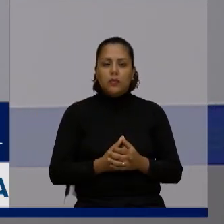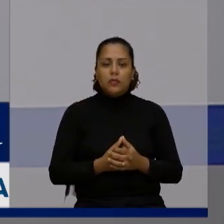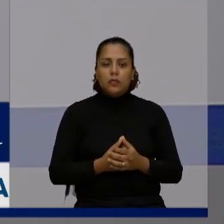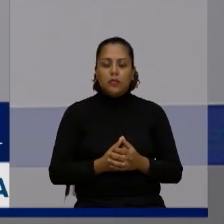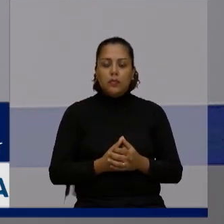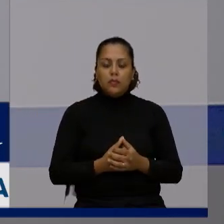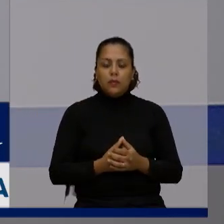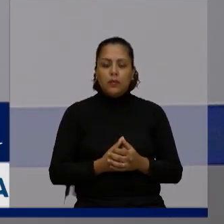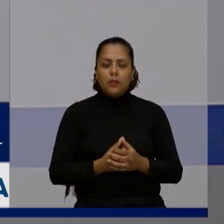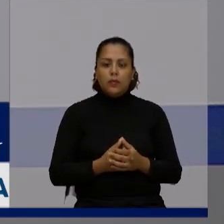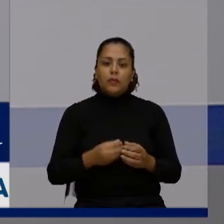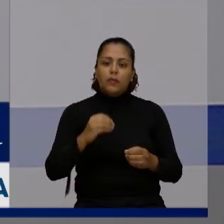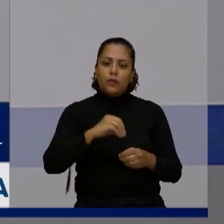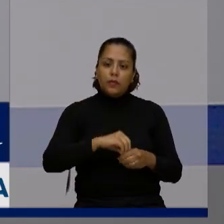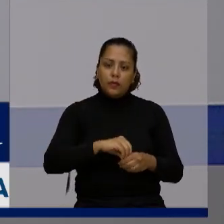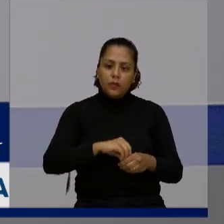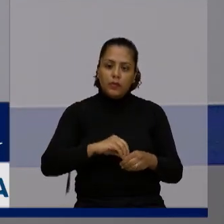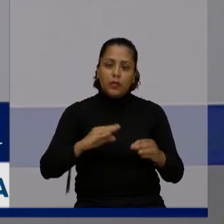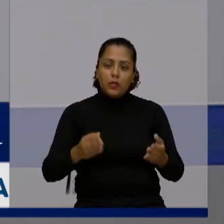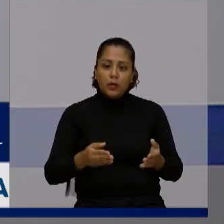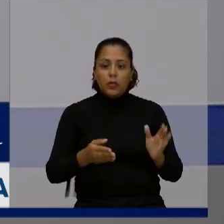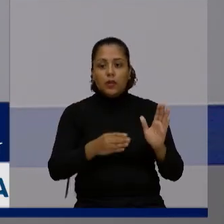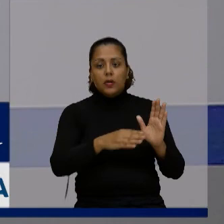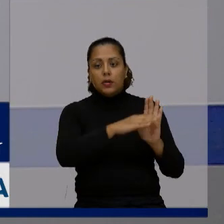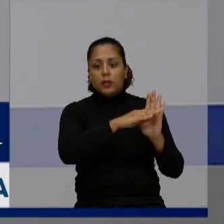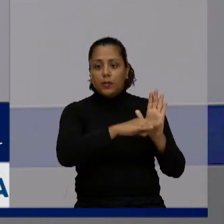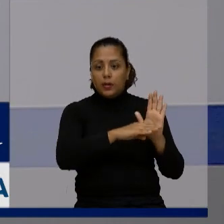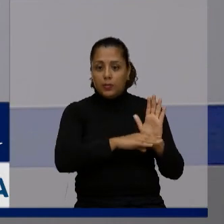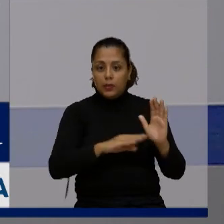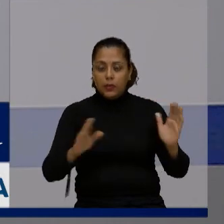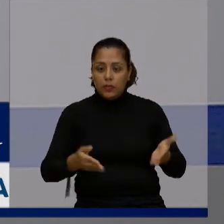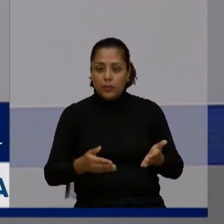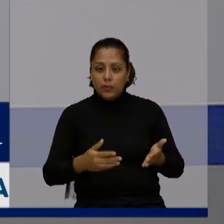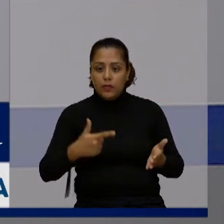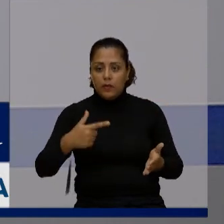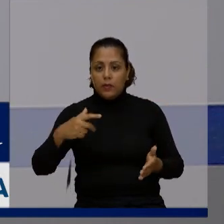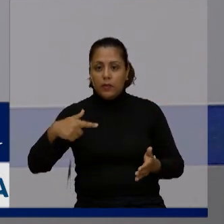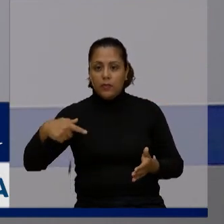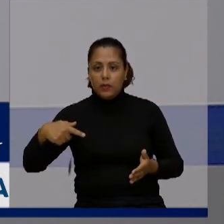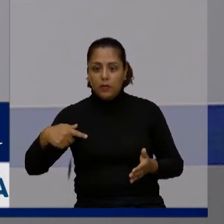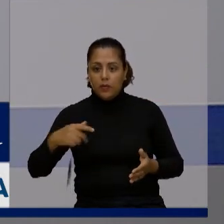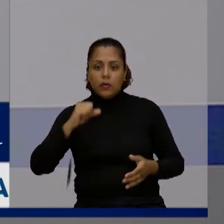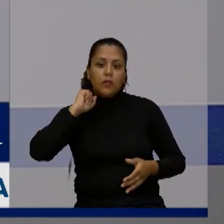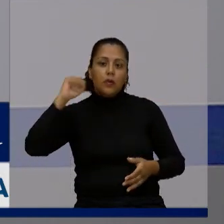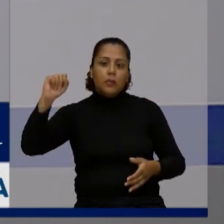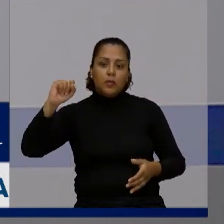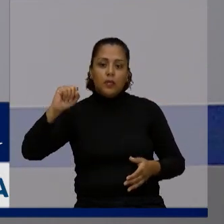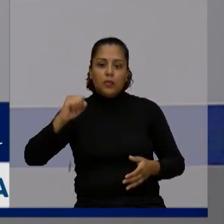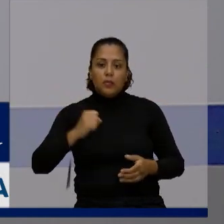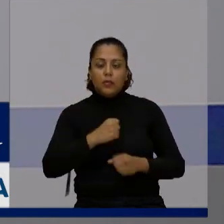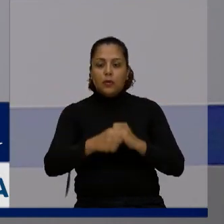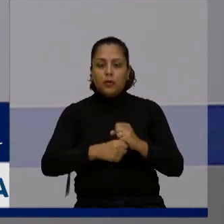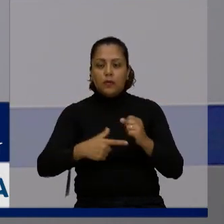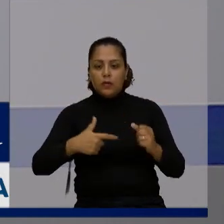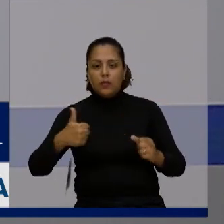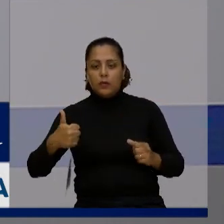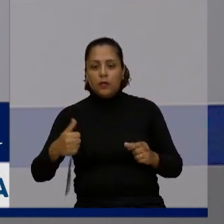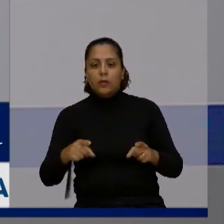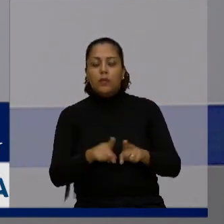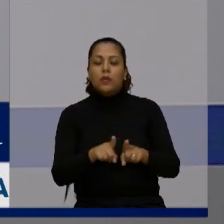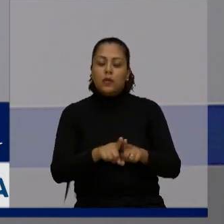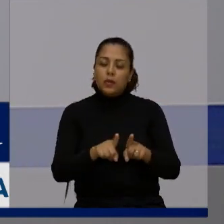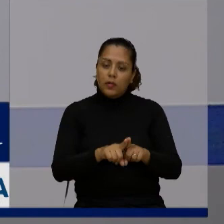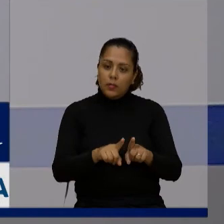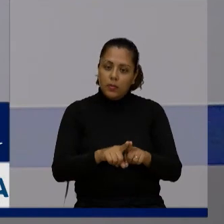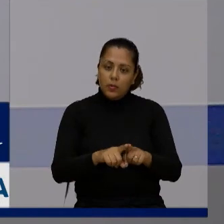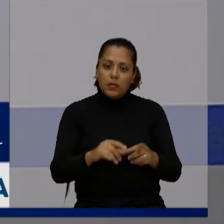as moções constantes da pauta da sessão de hoje, 27 de abril de 2021, bem como os documentos inseridos